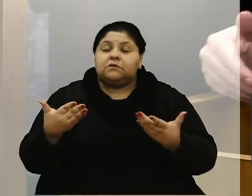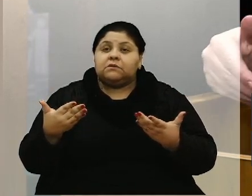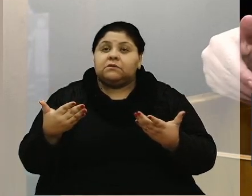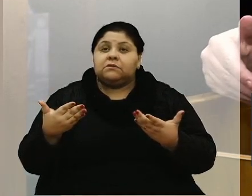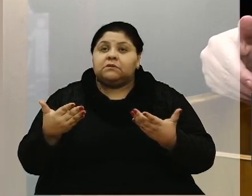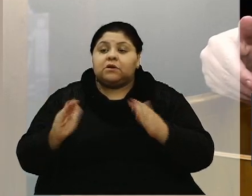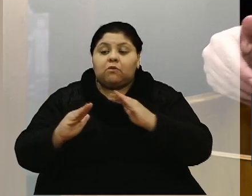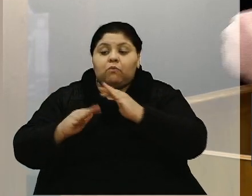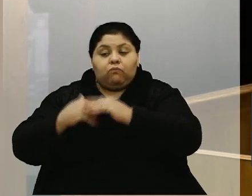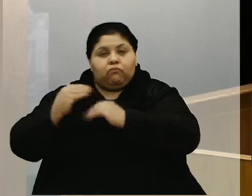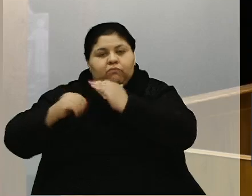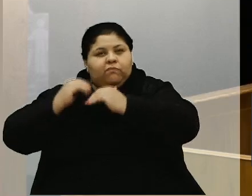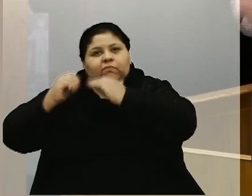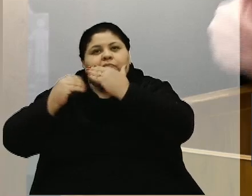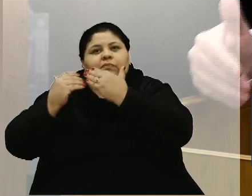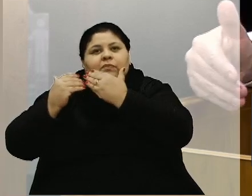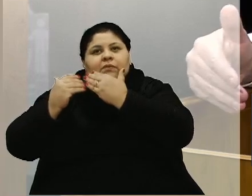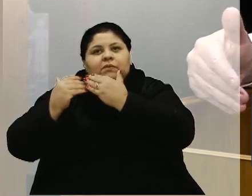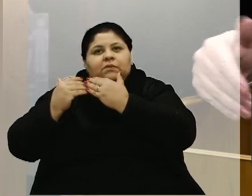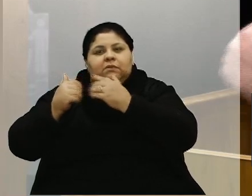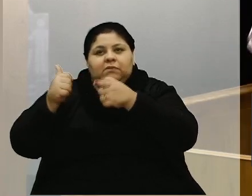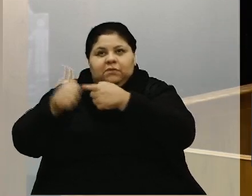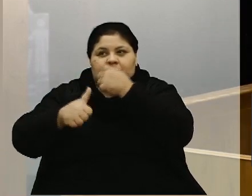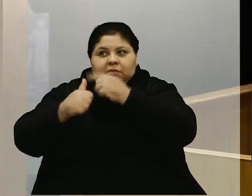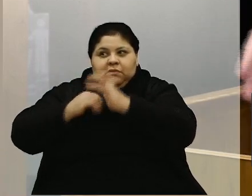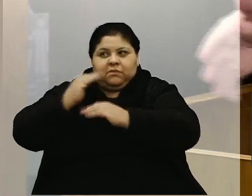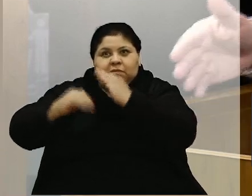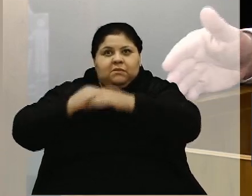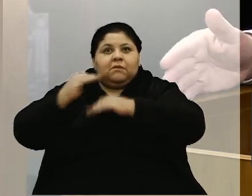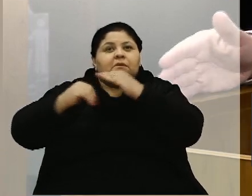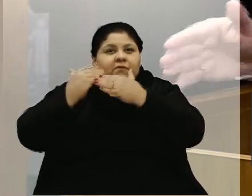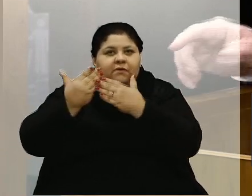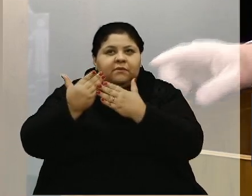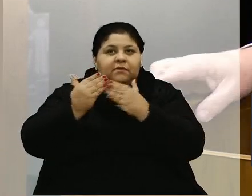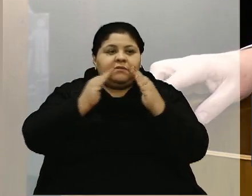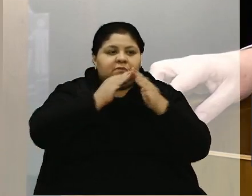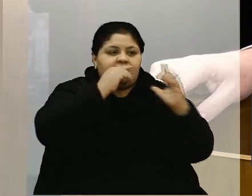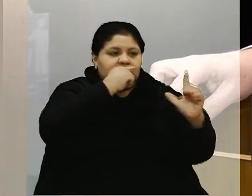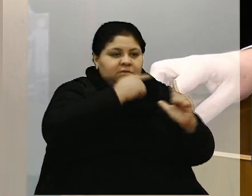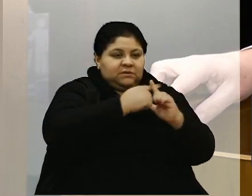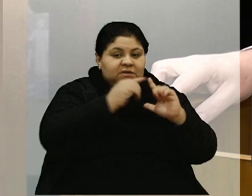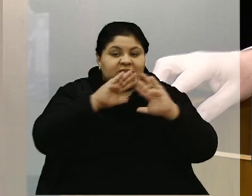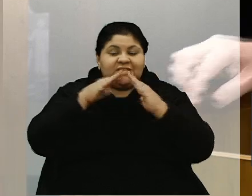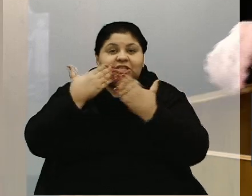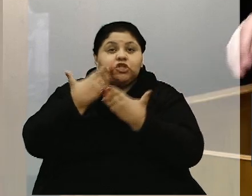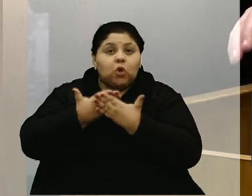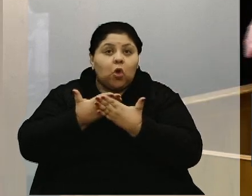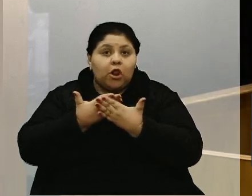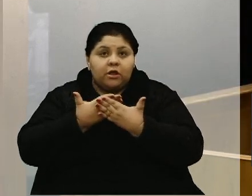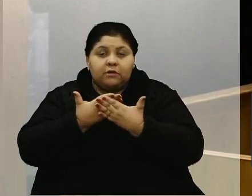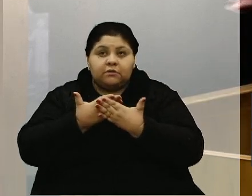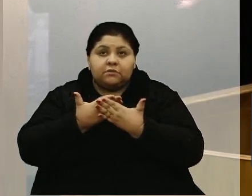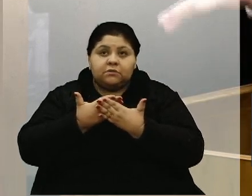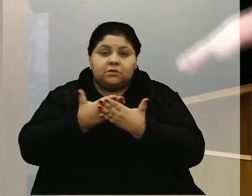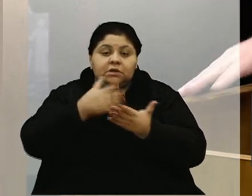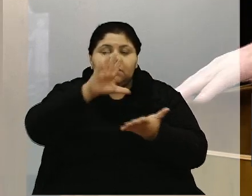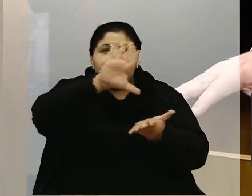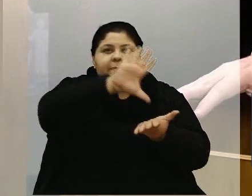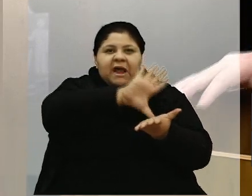a construir. Uma das primeiras construções que fizeram eram as igrejas e as escolas, né? E